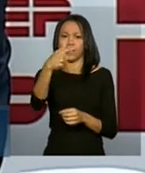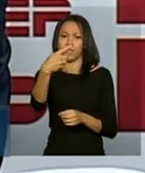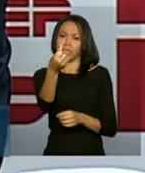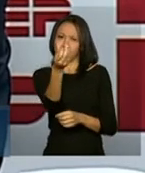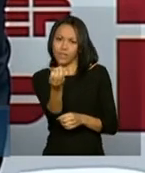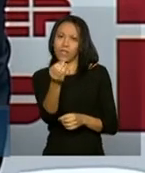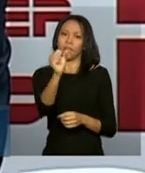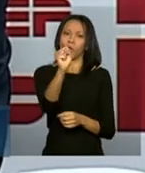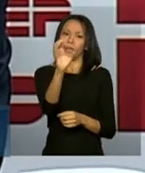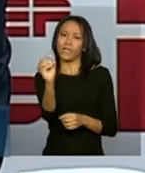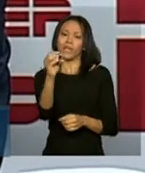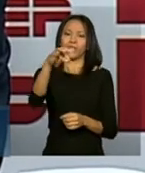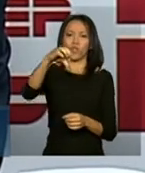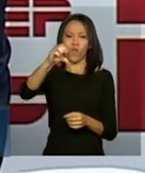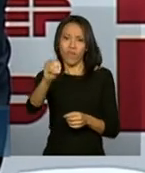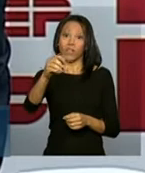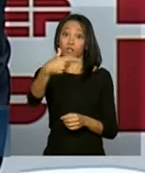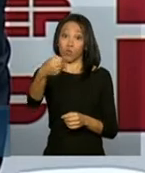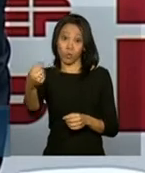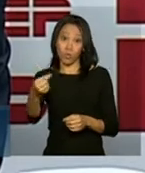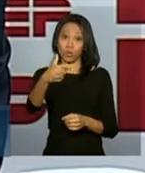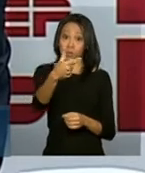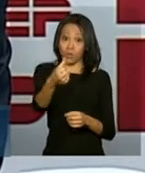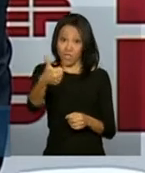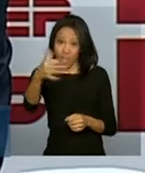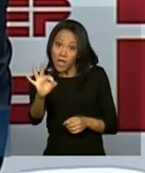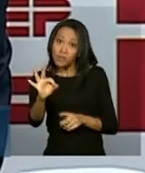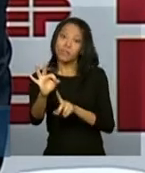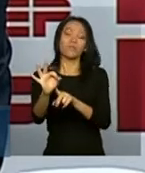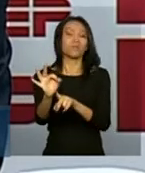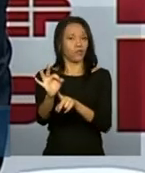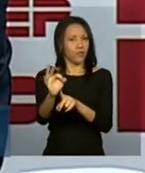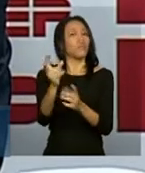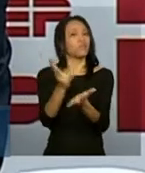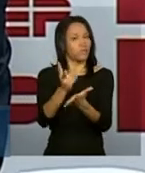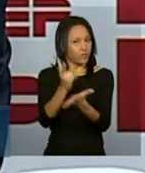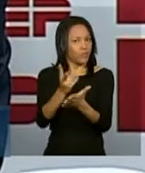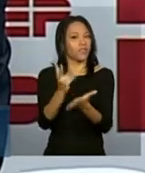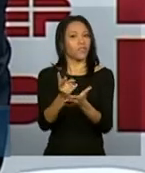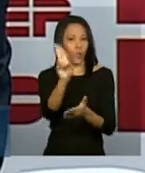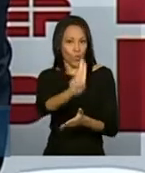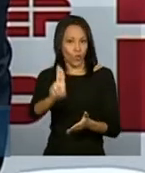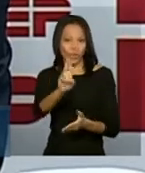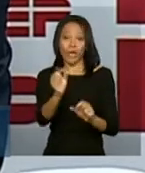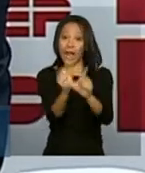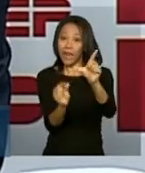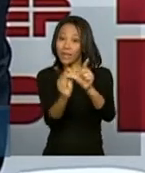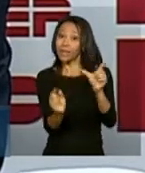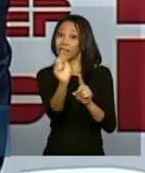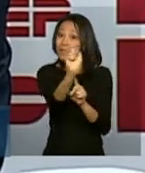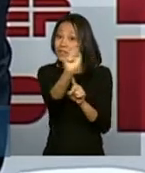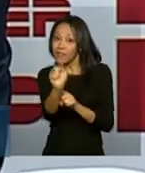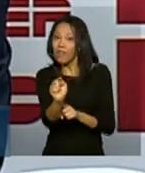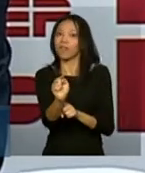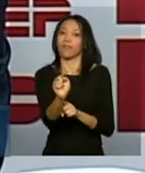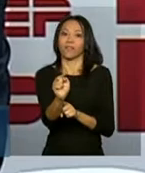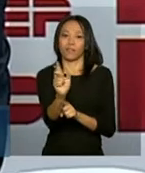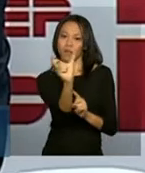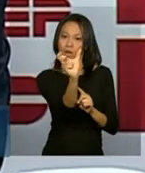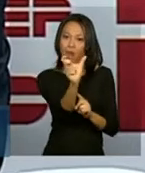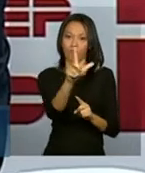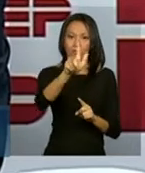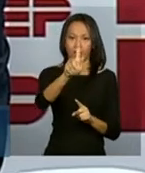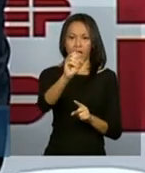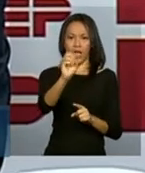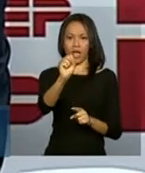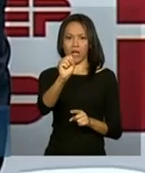anos 80, nos anos 90, 2000 e 2010, tinha menção de gasolina com Z, provavelmente reproduzindo cenas